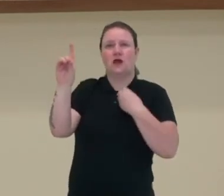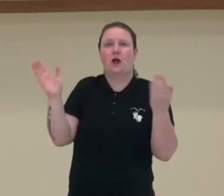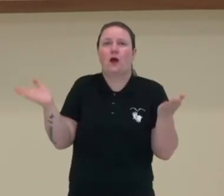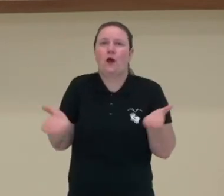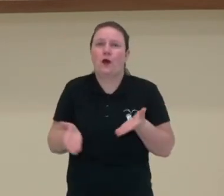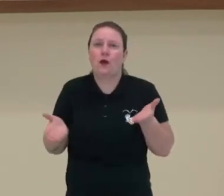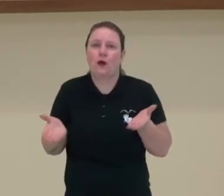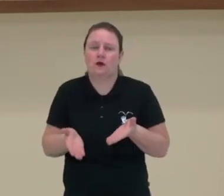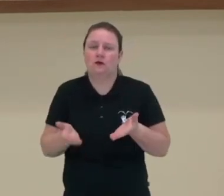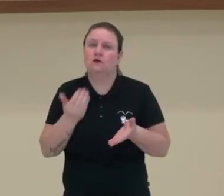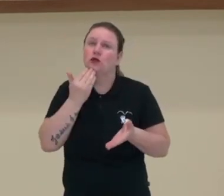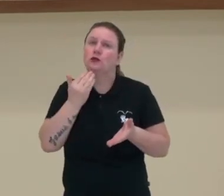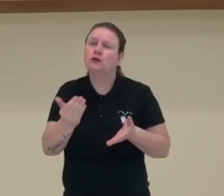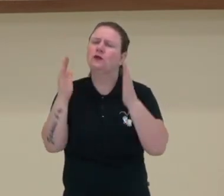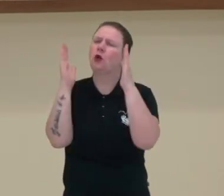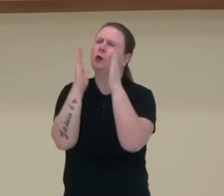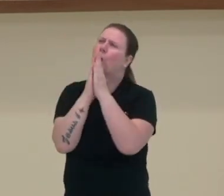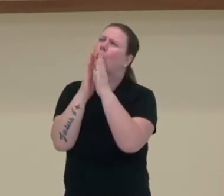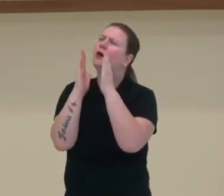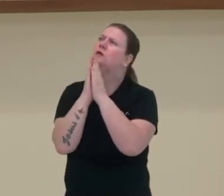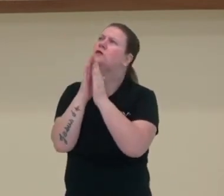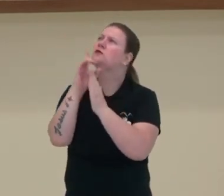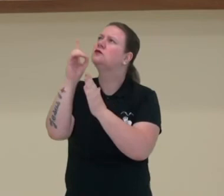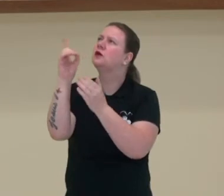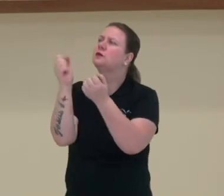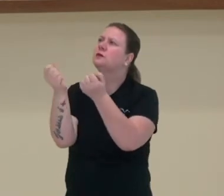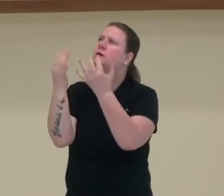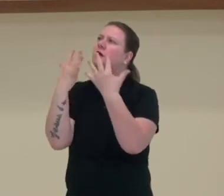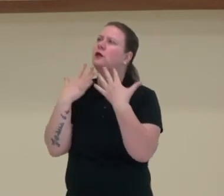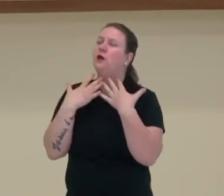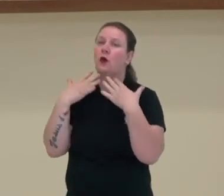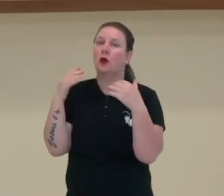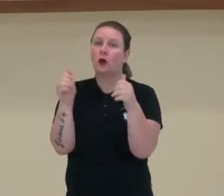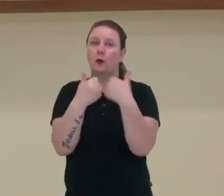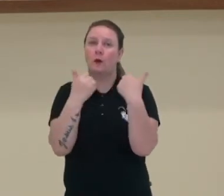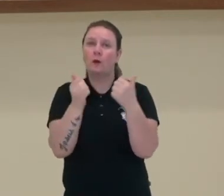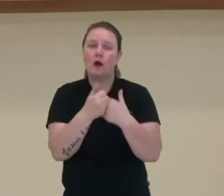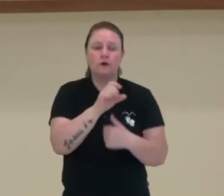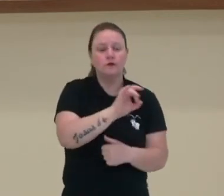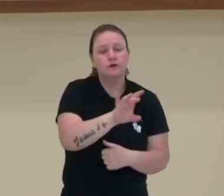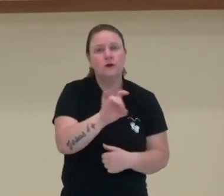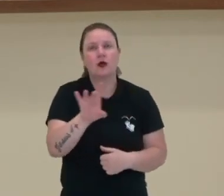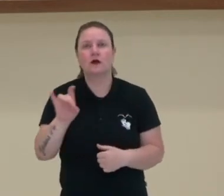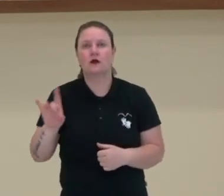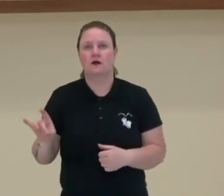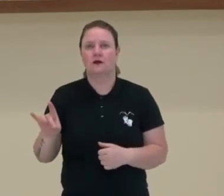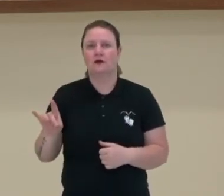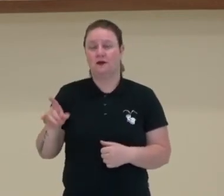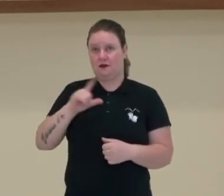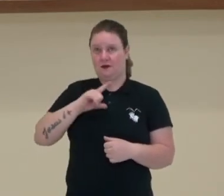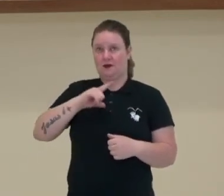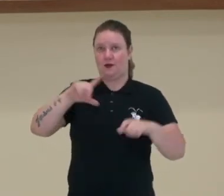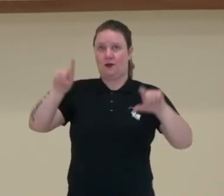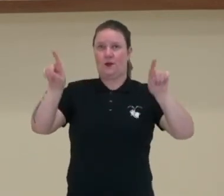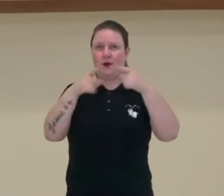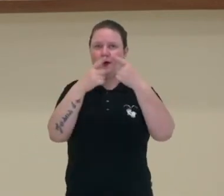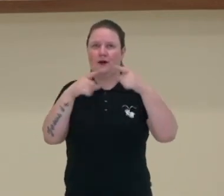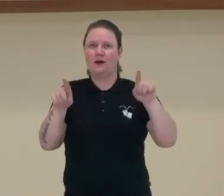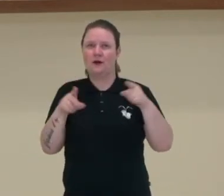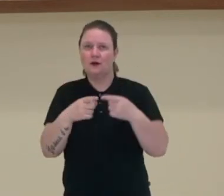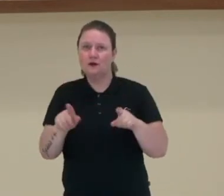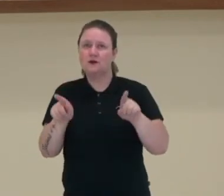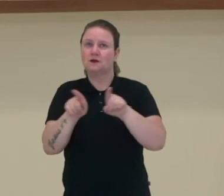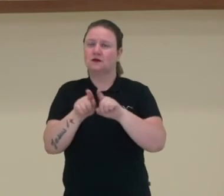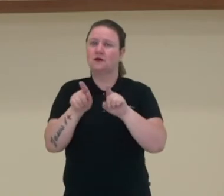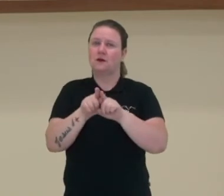nós estamos pedindo em oração para termos o nosso sustento. Lá na música, eles falam, então, também